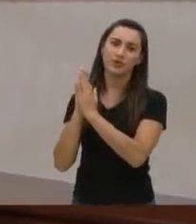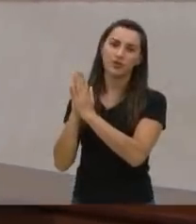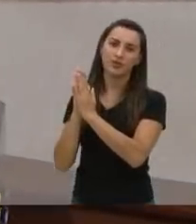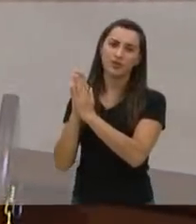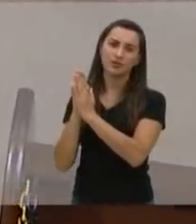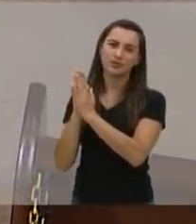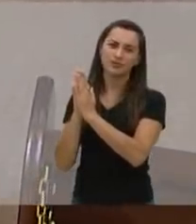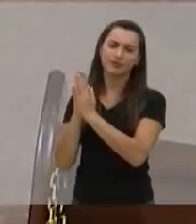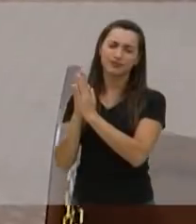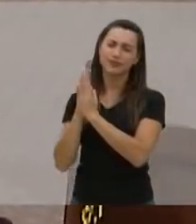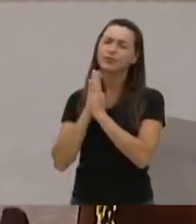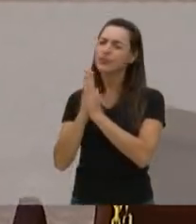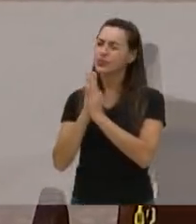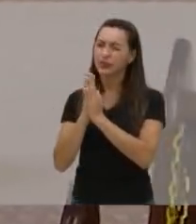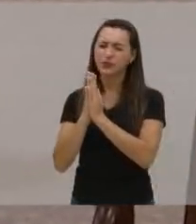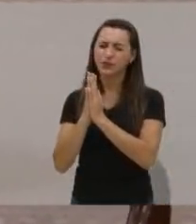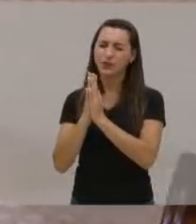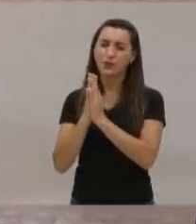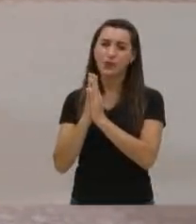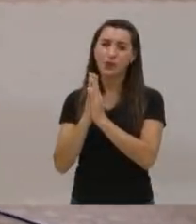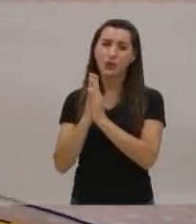que cesse a pandemia,